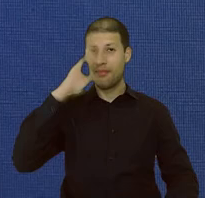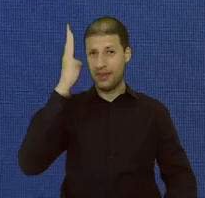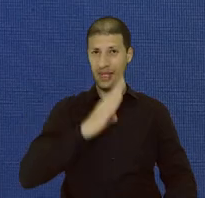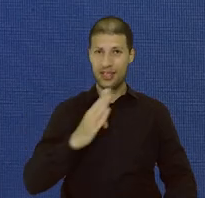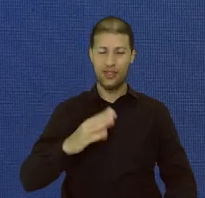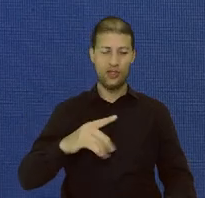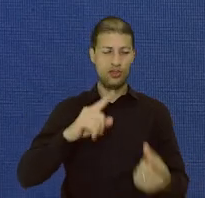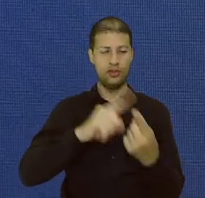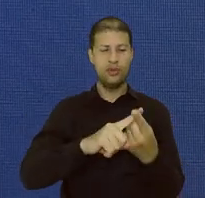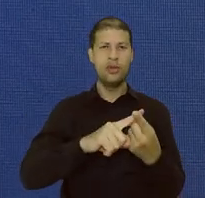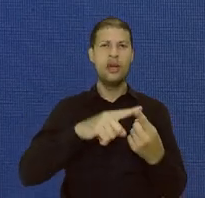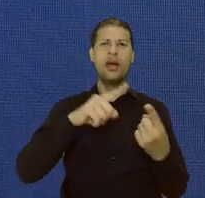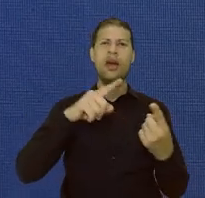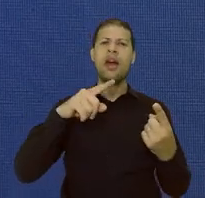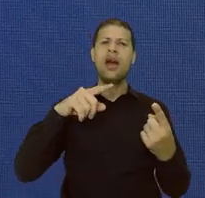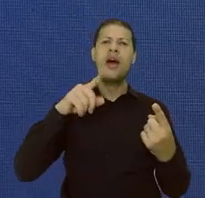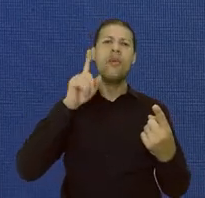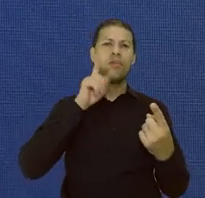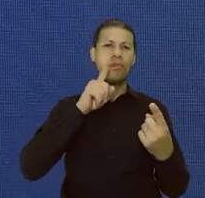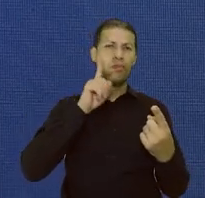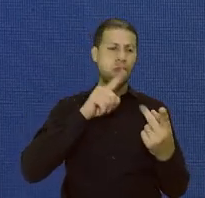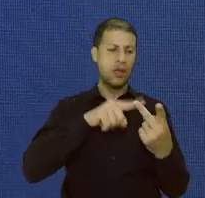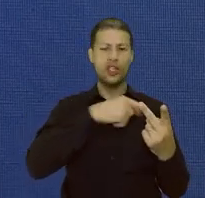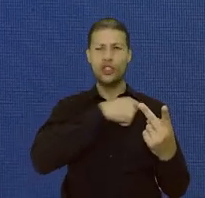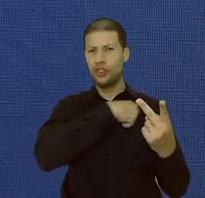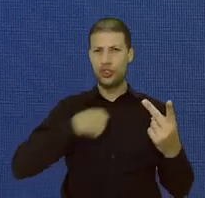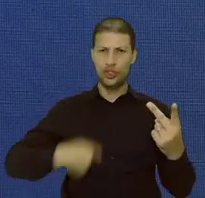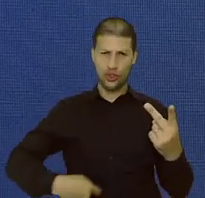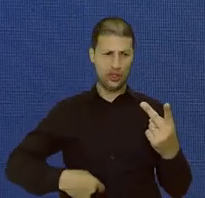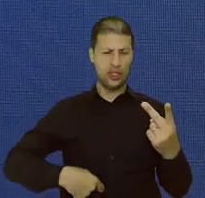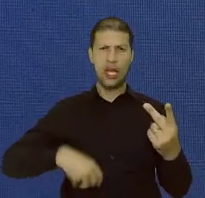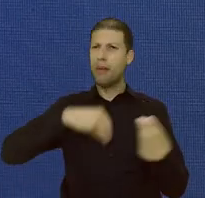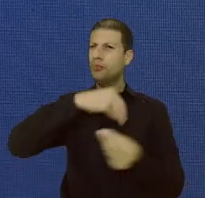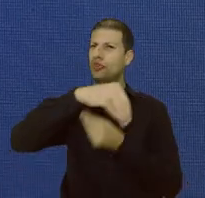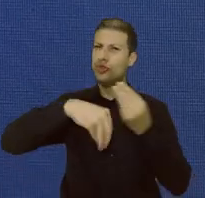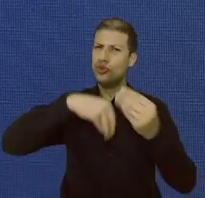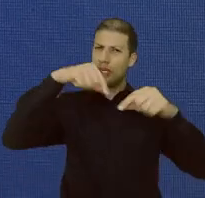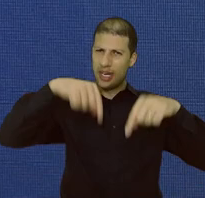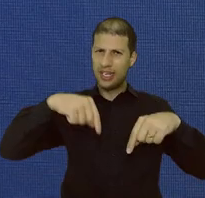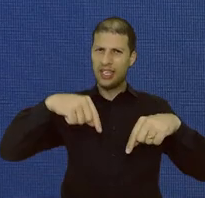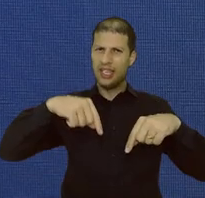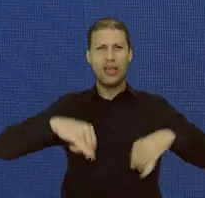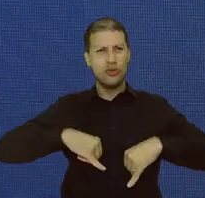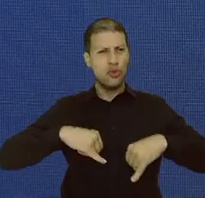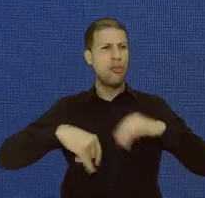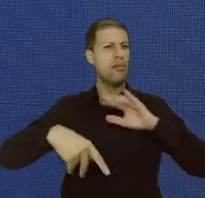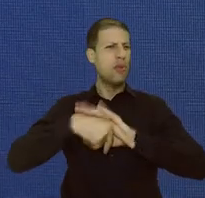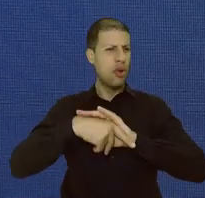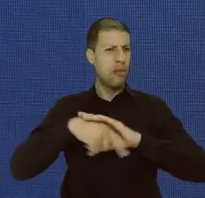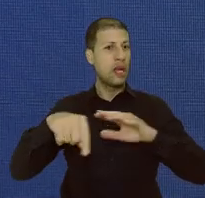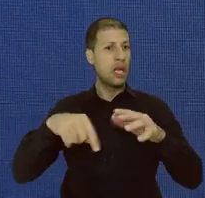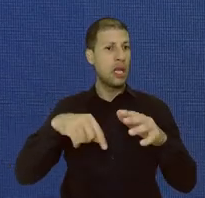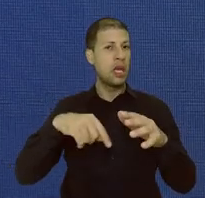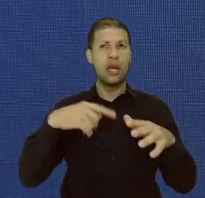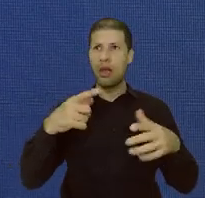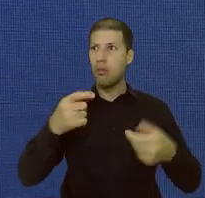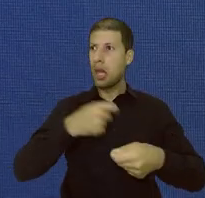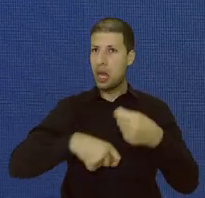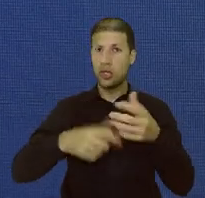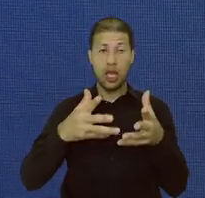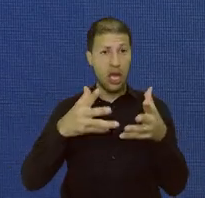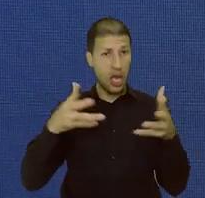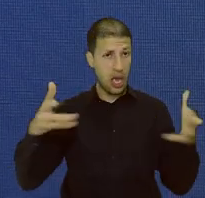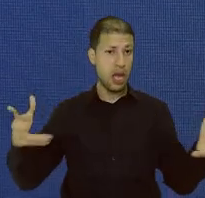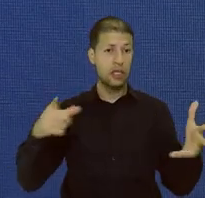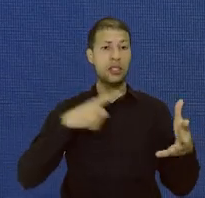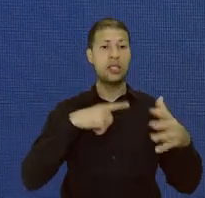com China em termos de ser um mercado de emergente que que tem dores próprias o mercado é um mercado grande o suficiente para você ter